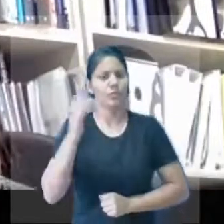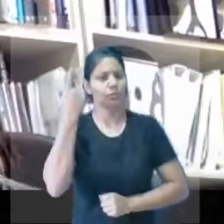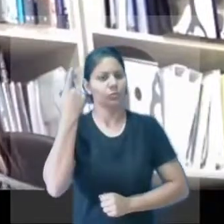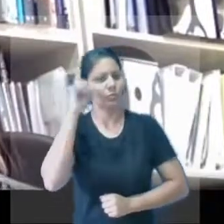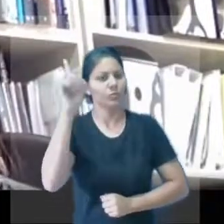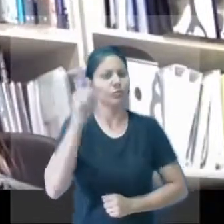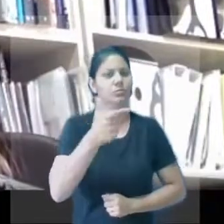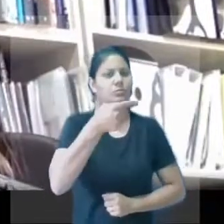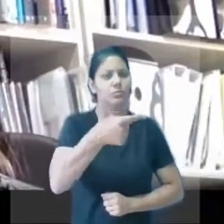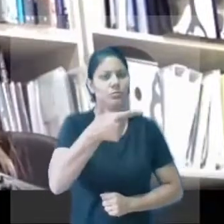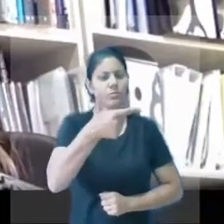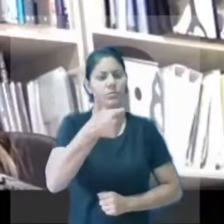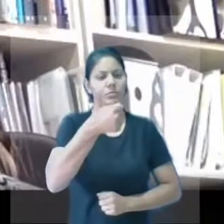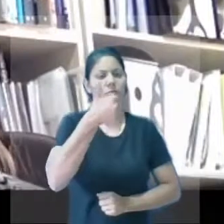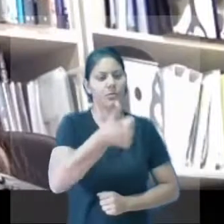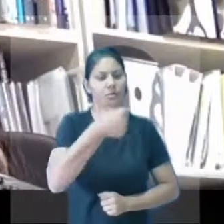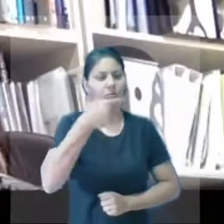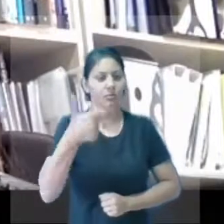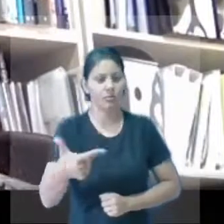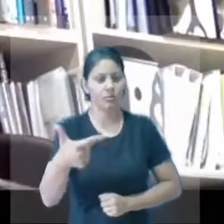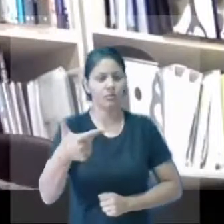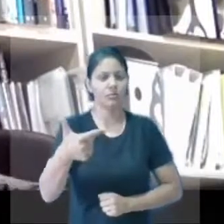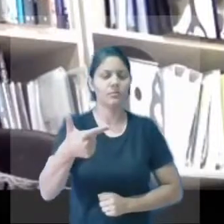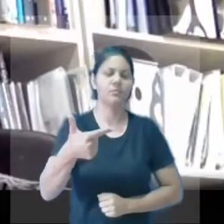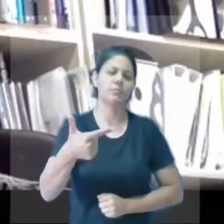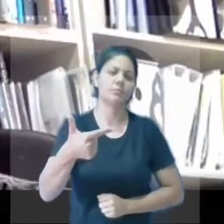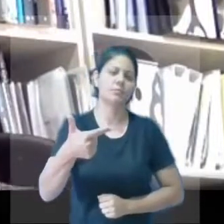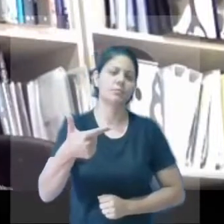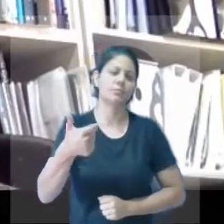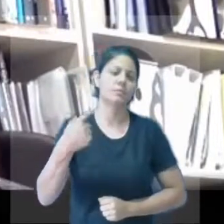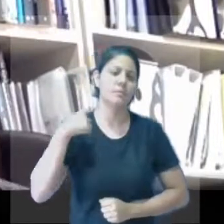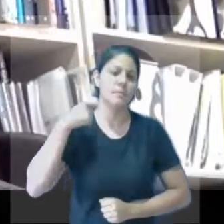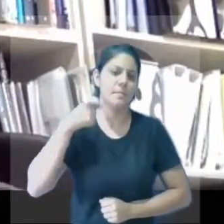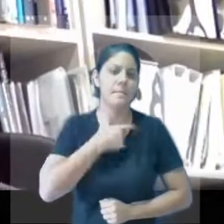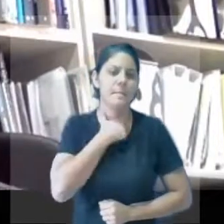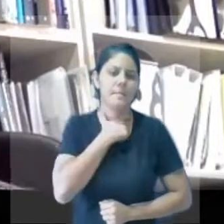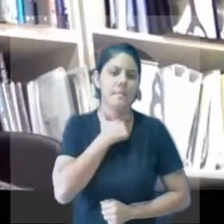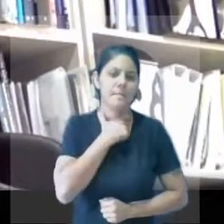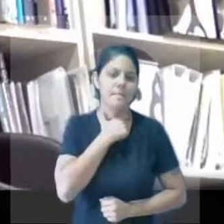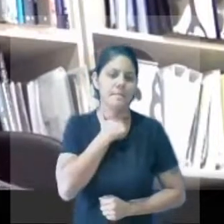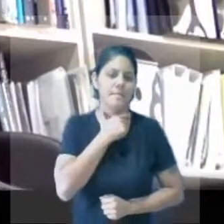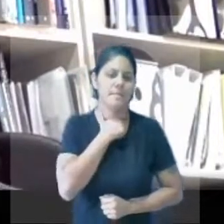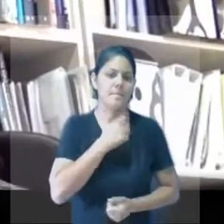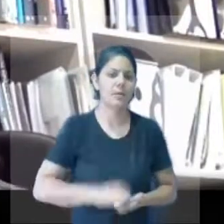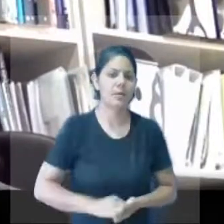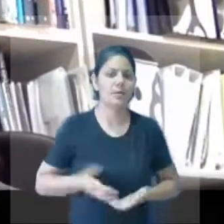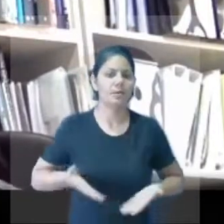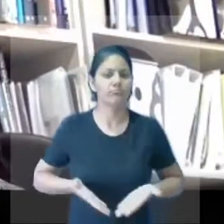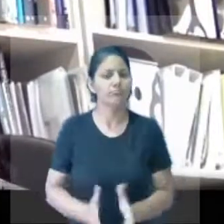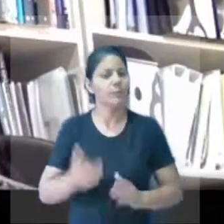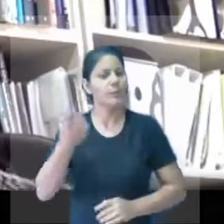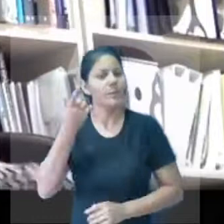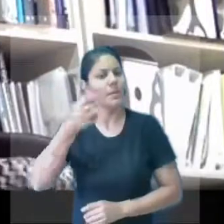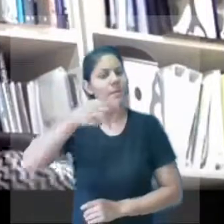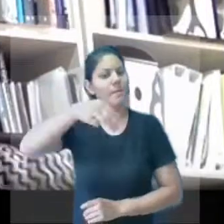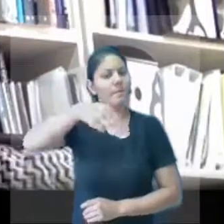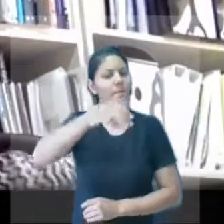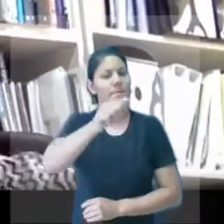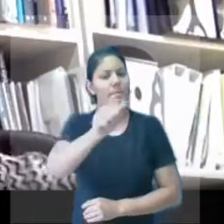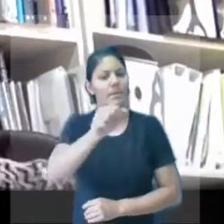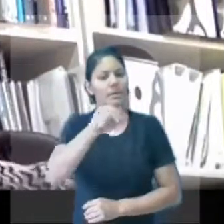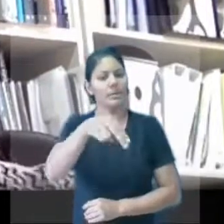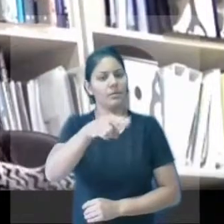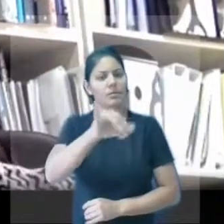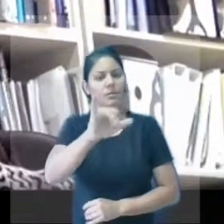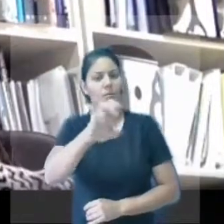março. Data do nascimento do bibliotecário e escritor, o poeta Manuel Bastos Tigre. Muito bem,